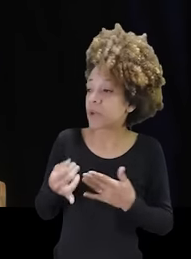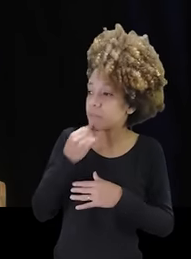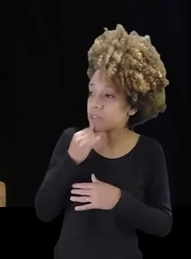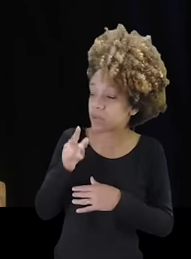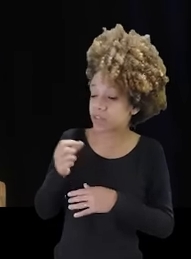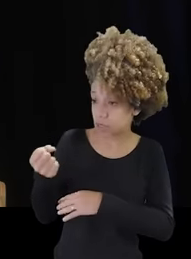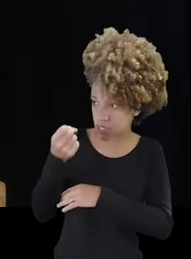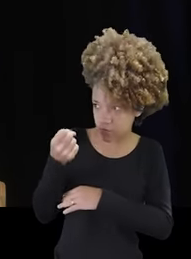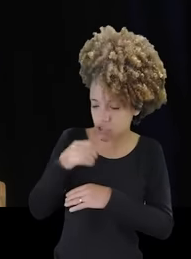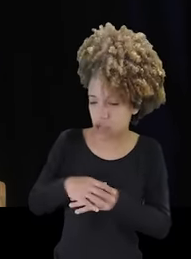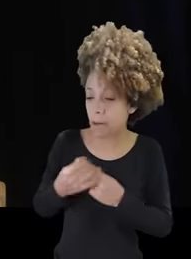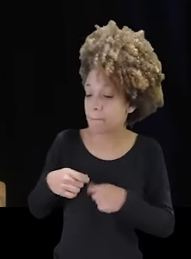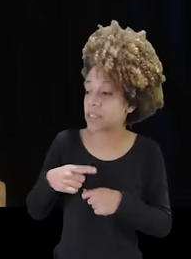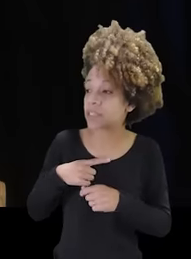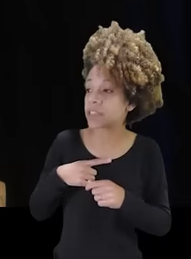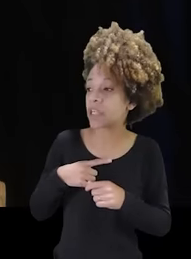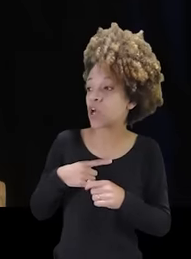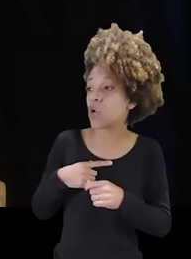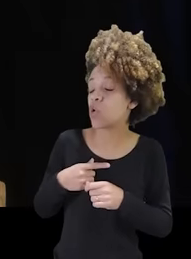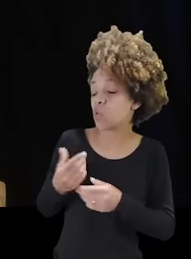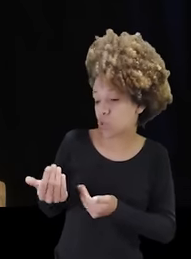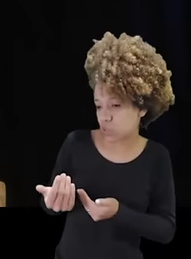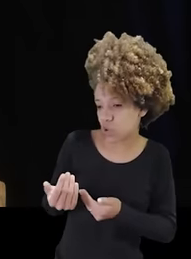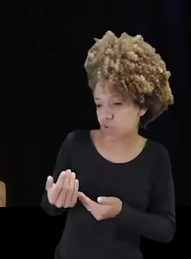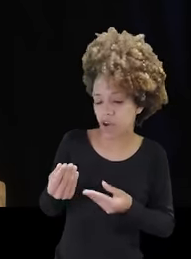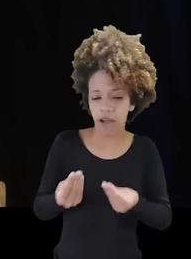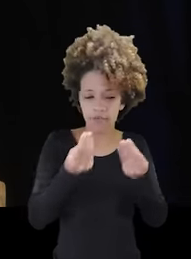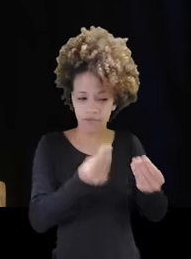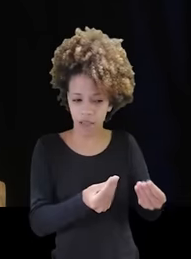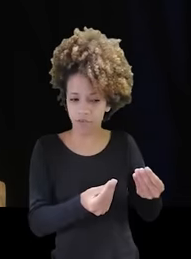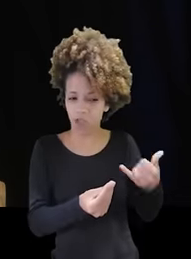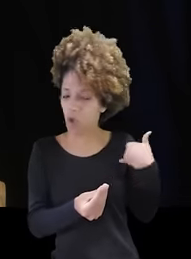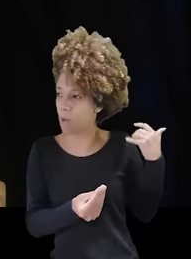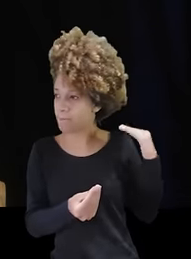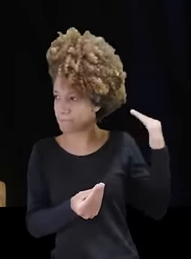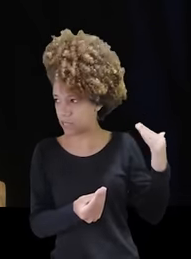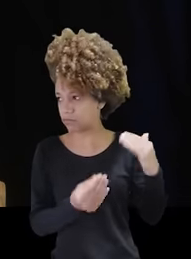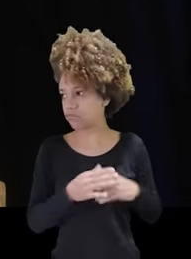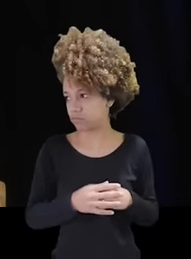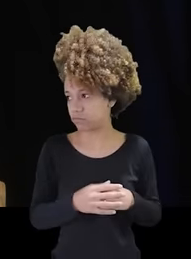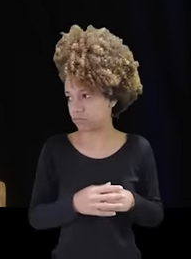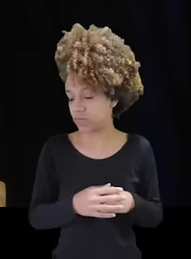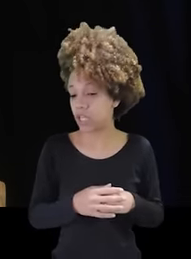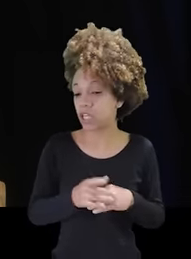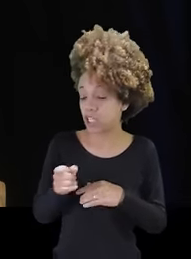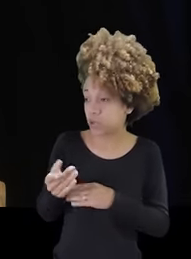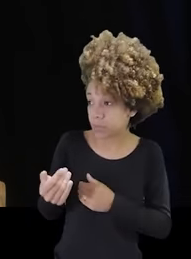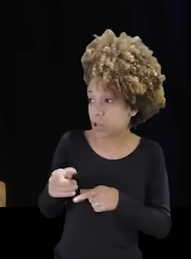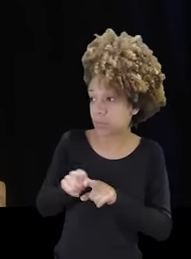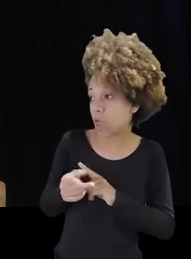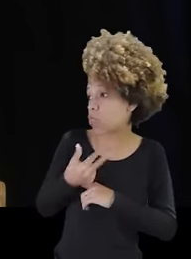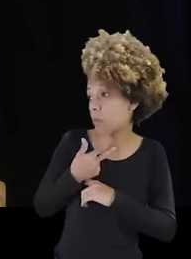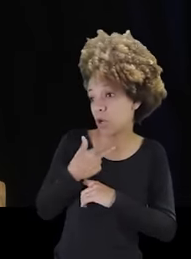quando você vai beber você tem que o mais novo serve o mais velho põe põe a bebida por mais velho e o mais